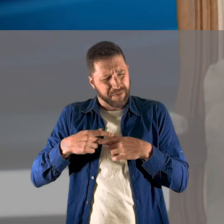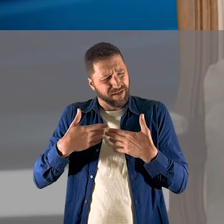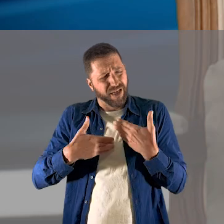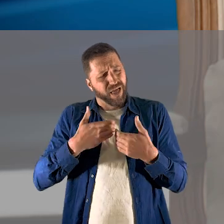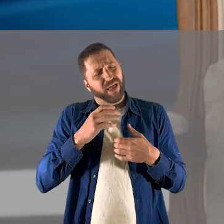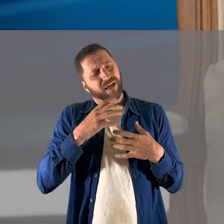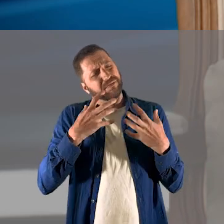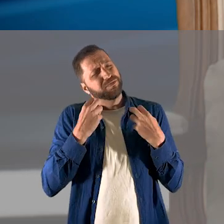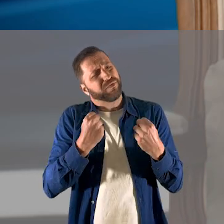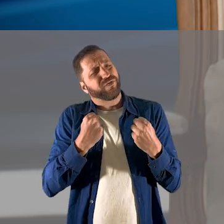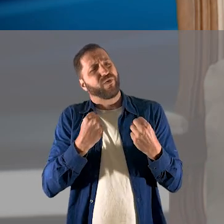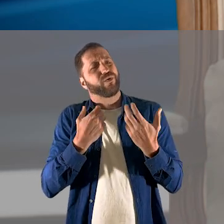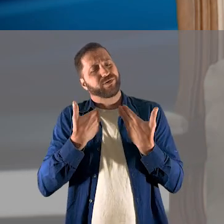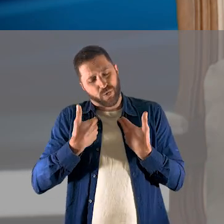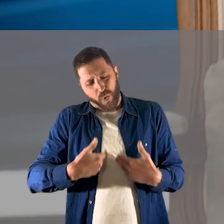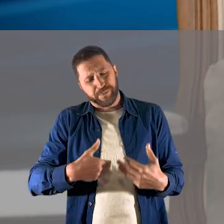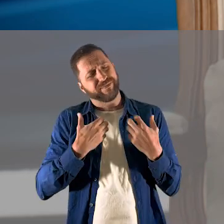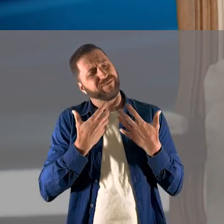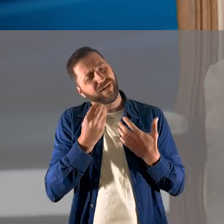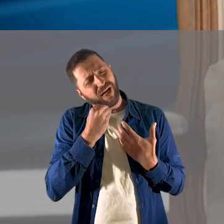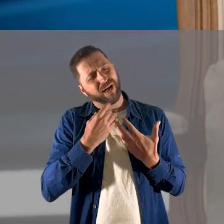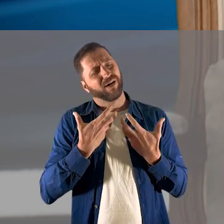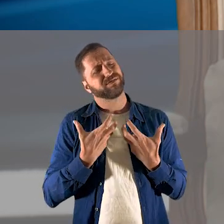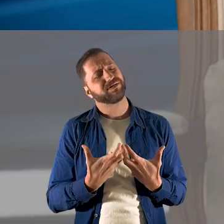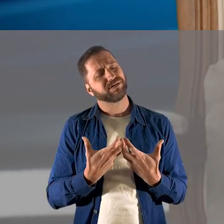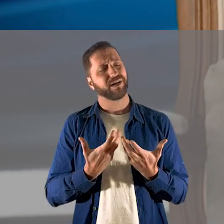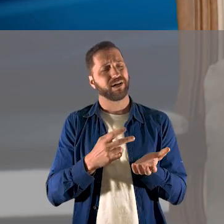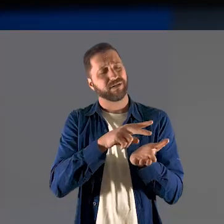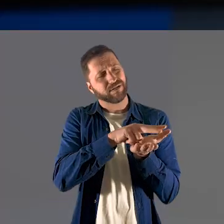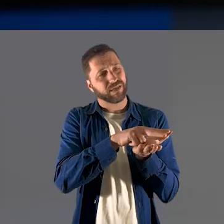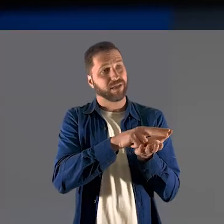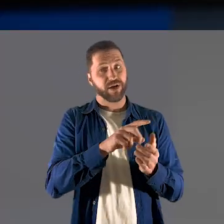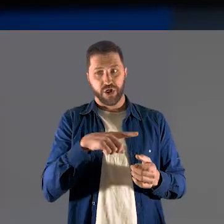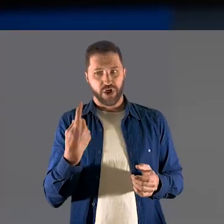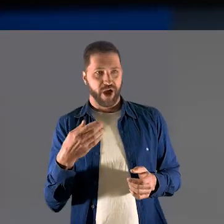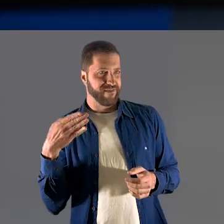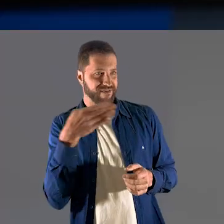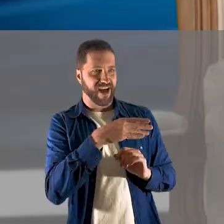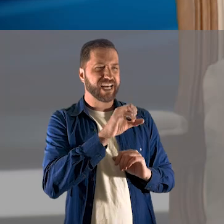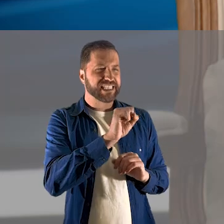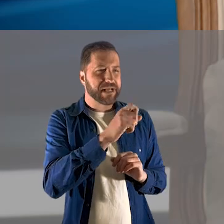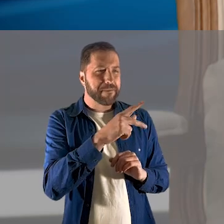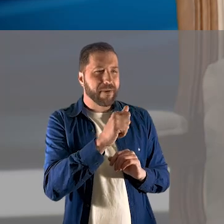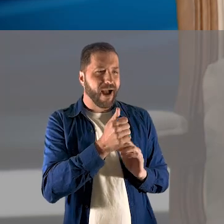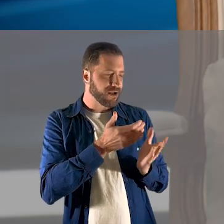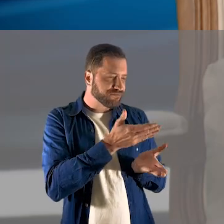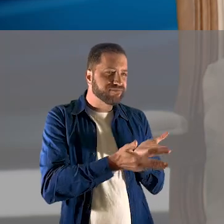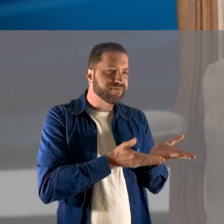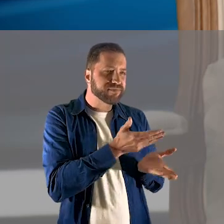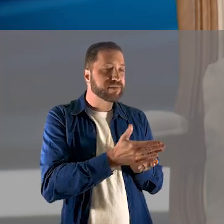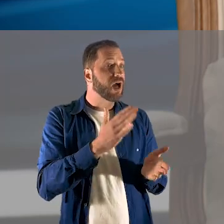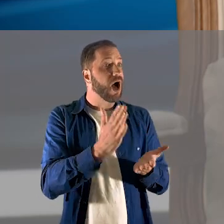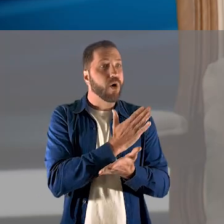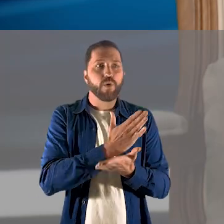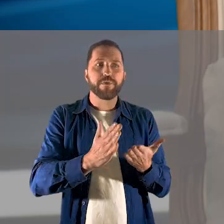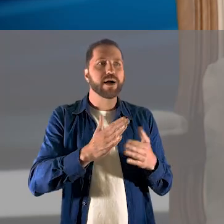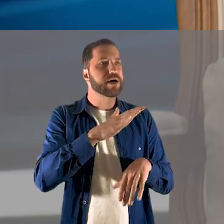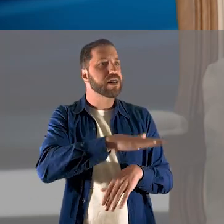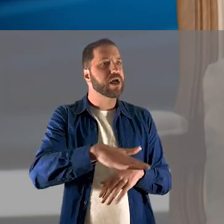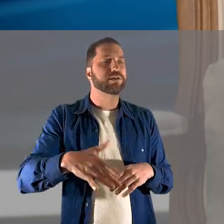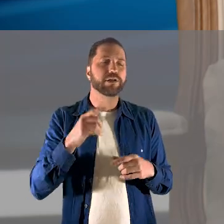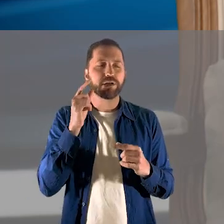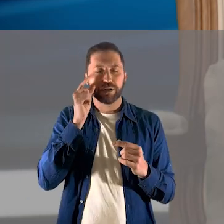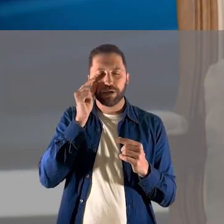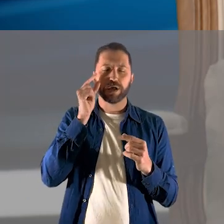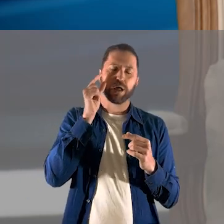agressiva e quando você leva um dia destaque é o que eu faço eles ficam tão felizes tem criança que chega